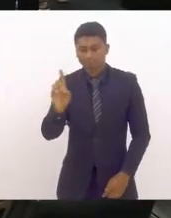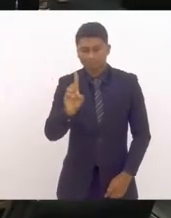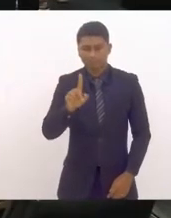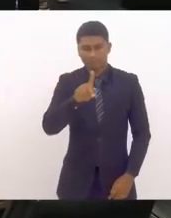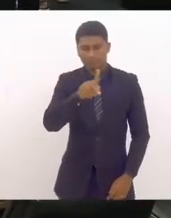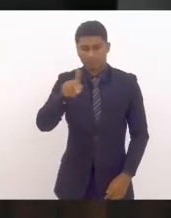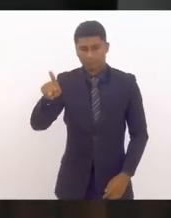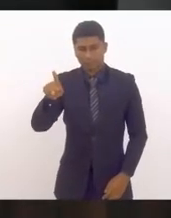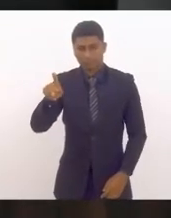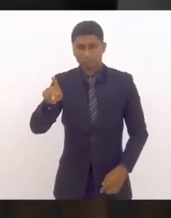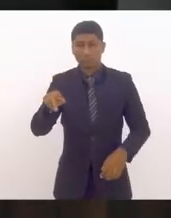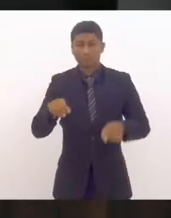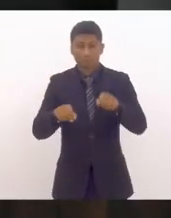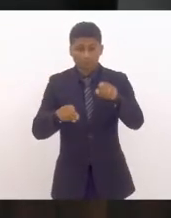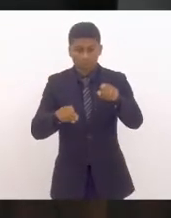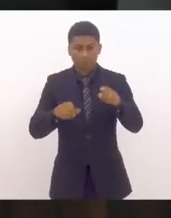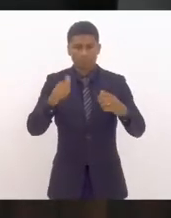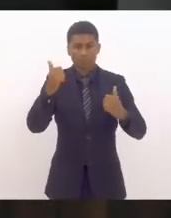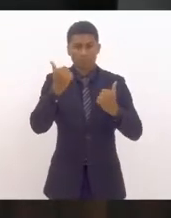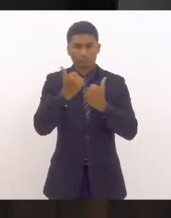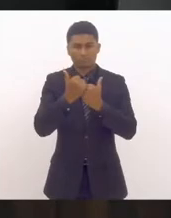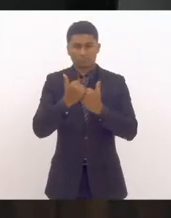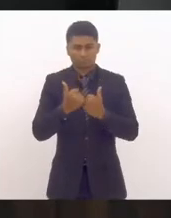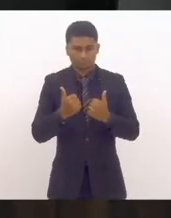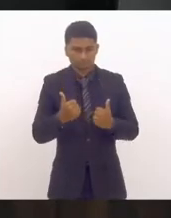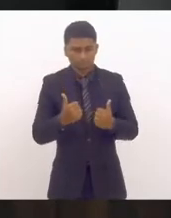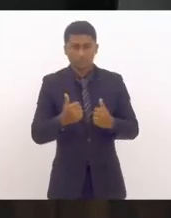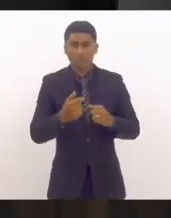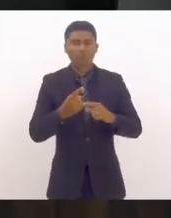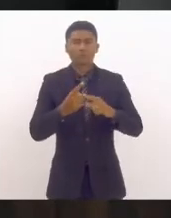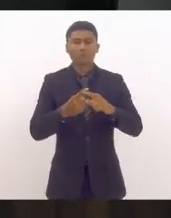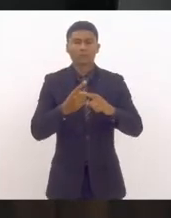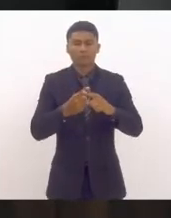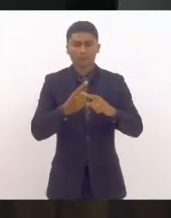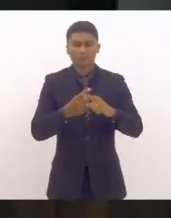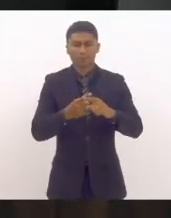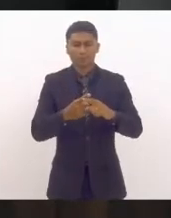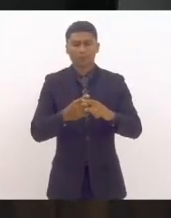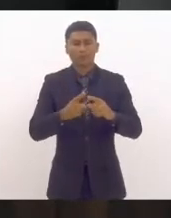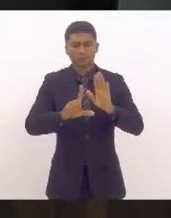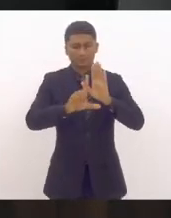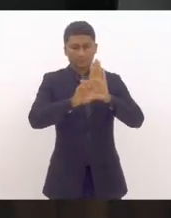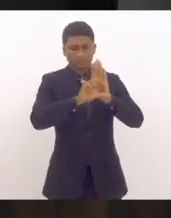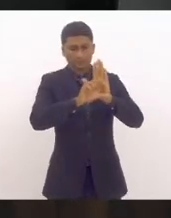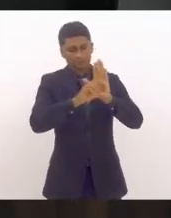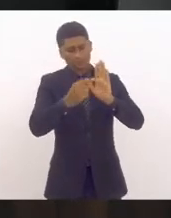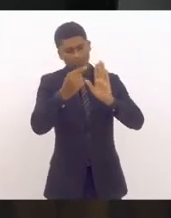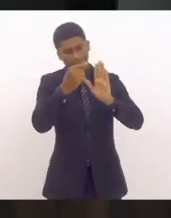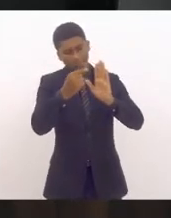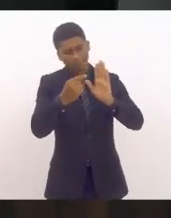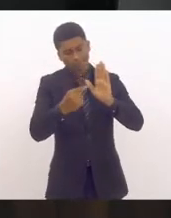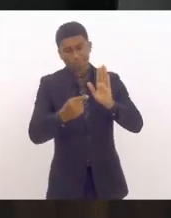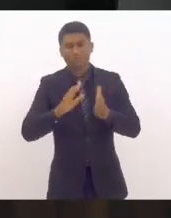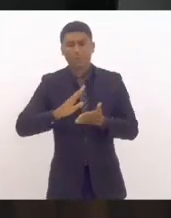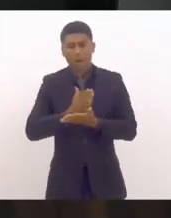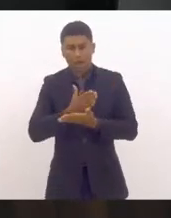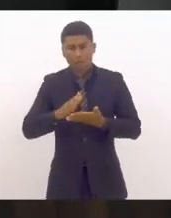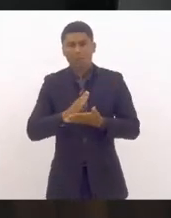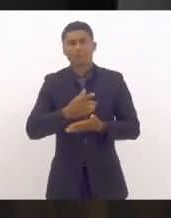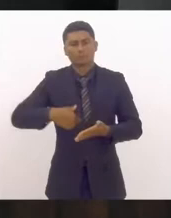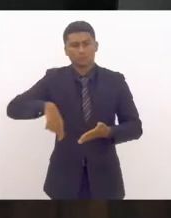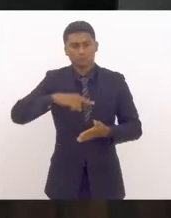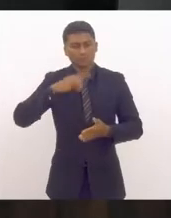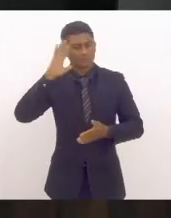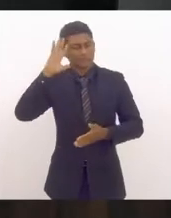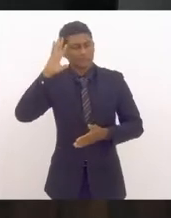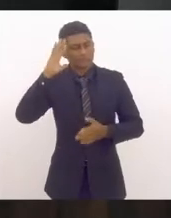Vossa Excelência será o maestro. Porque tem algumas questões de legislação, e a gente está sempre preocupado sobre isso, e